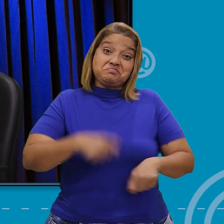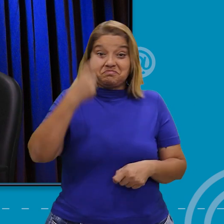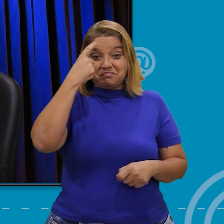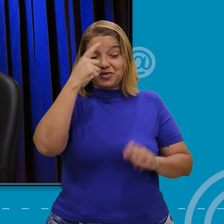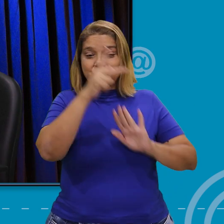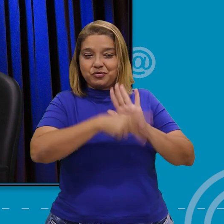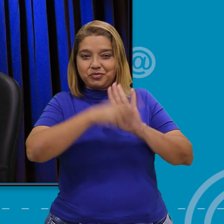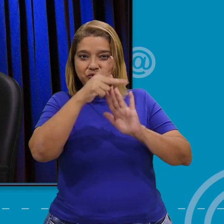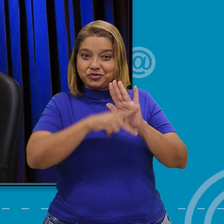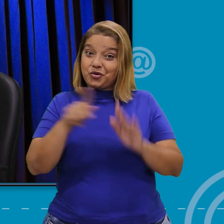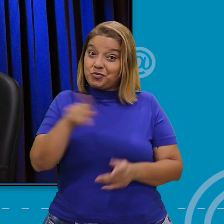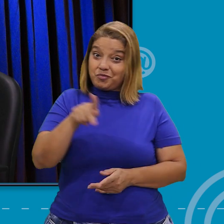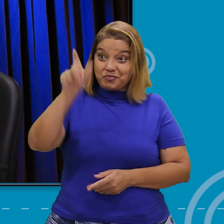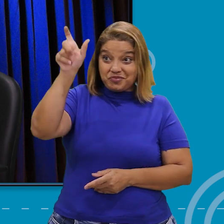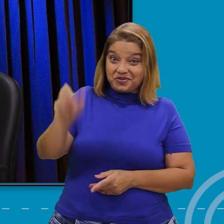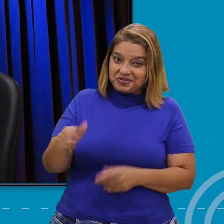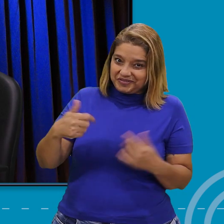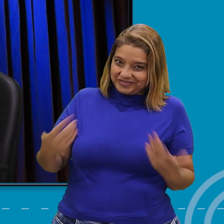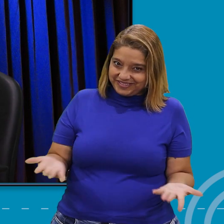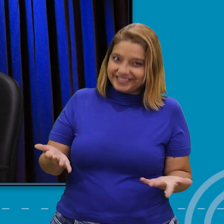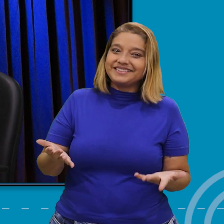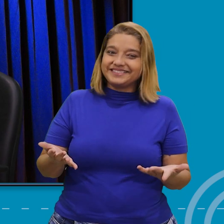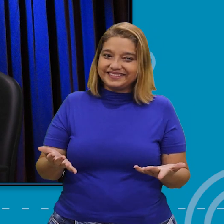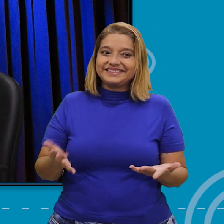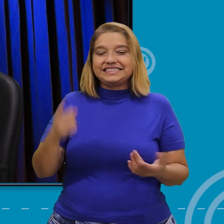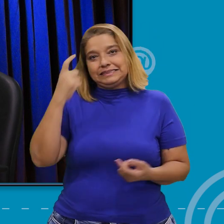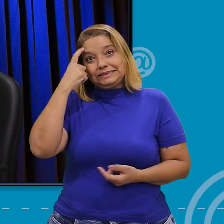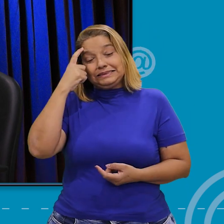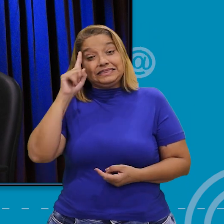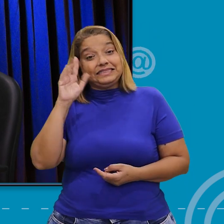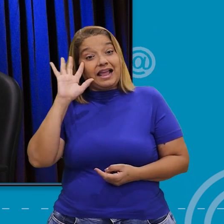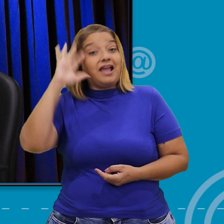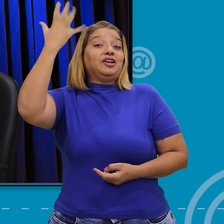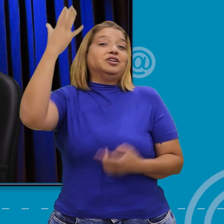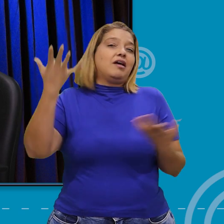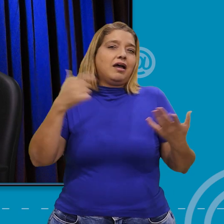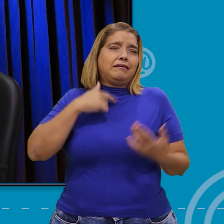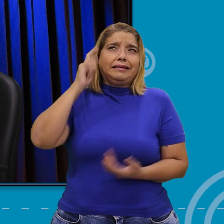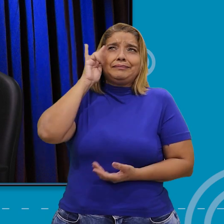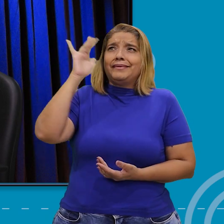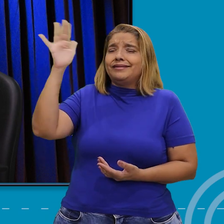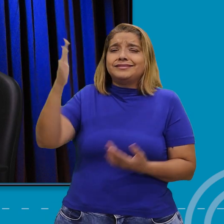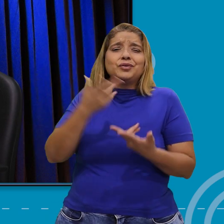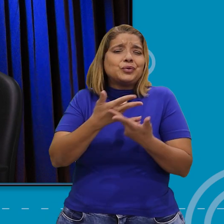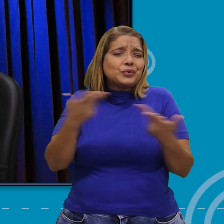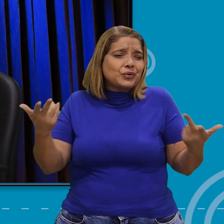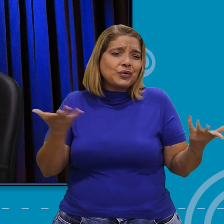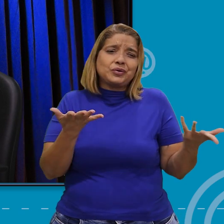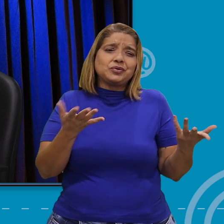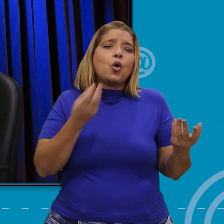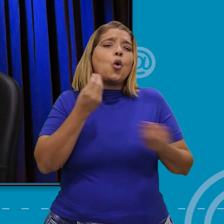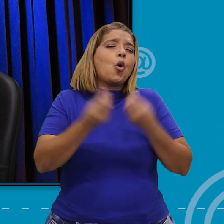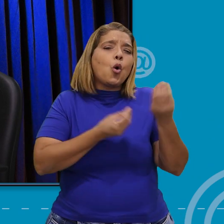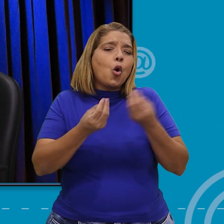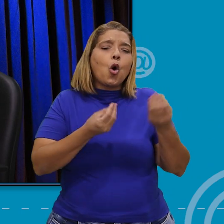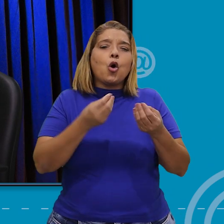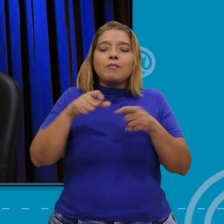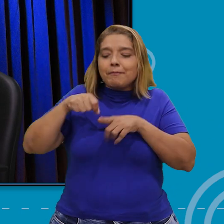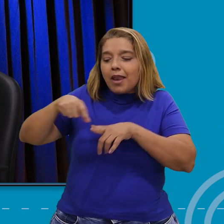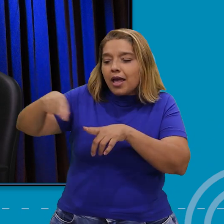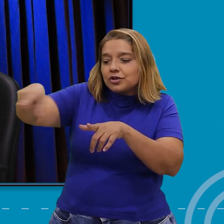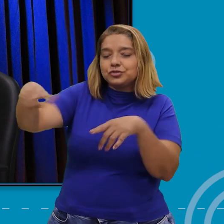nascendo um projeto aí na cabeça de algum professor, né? Assim, de repente, nossa, já imaginei tanta coisa, os processos